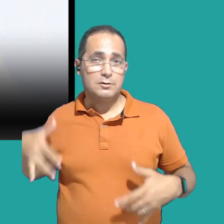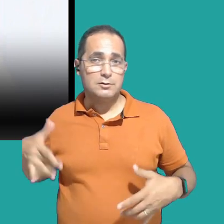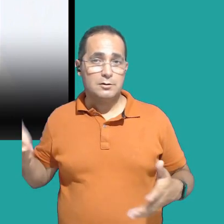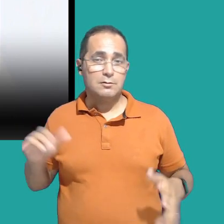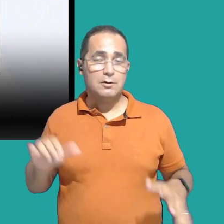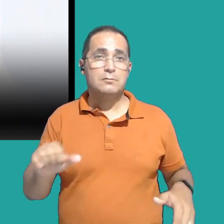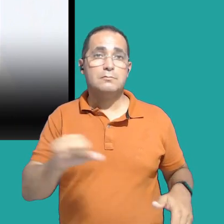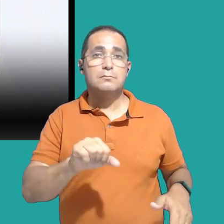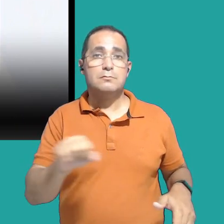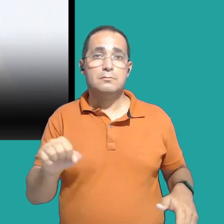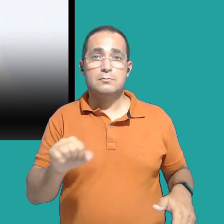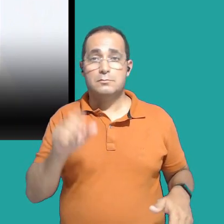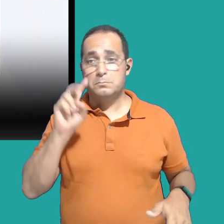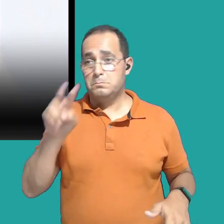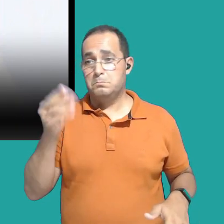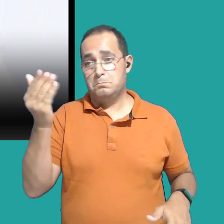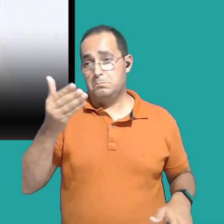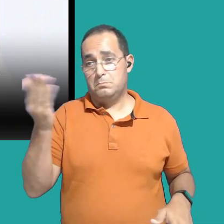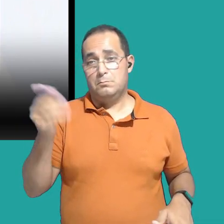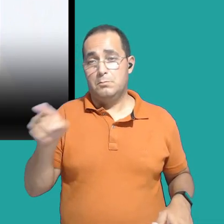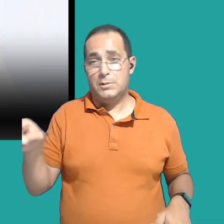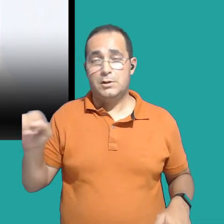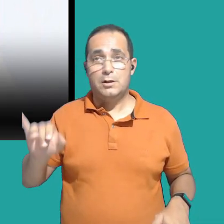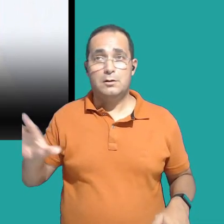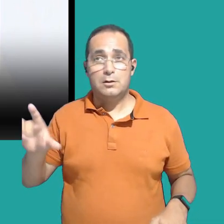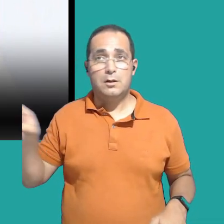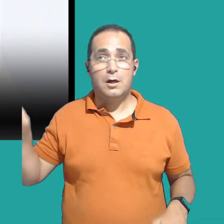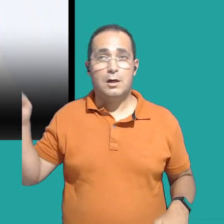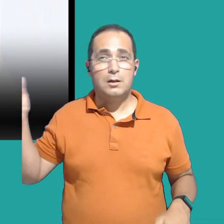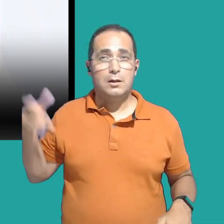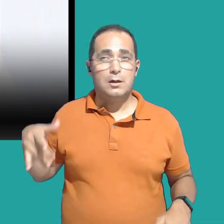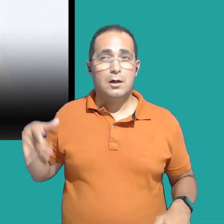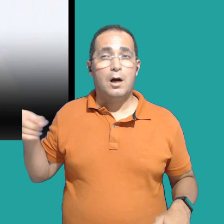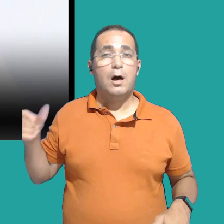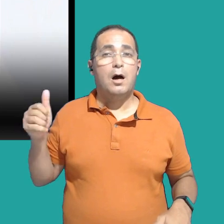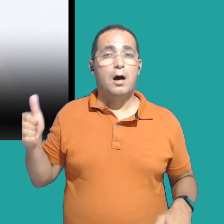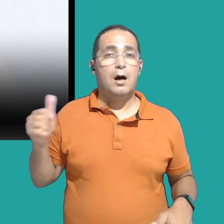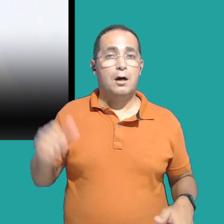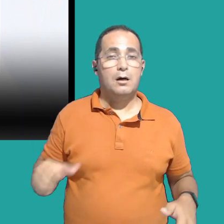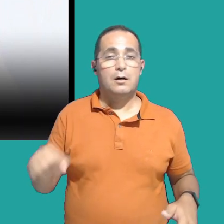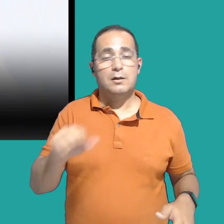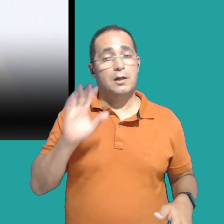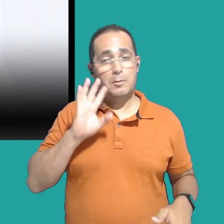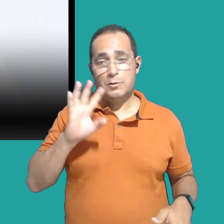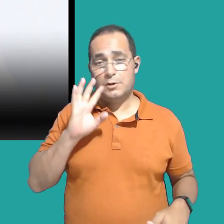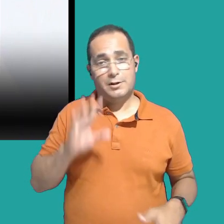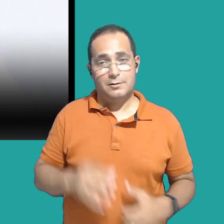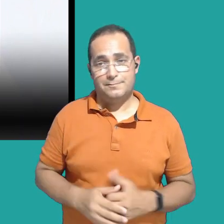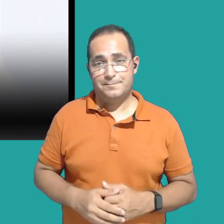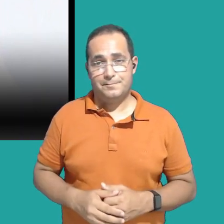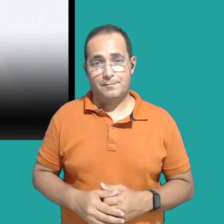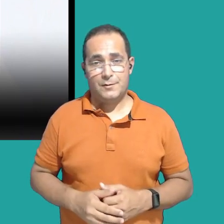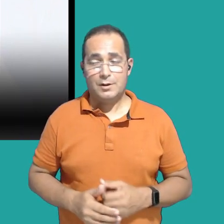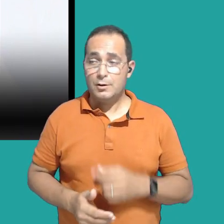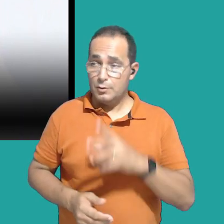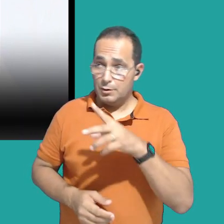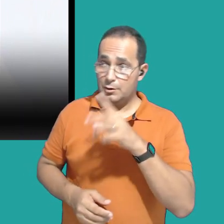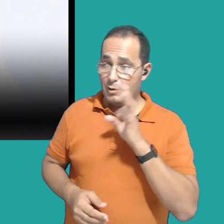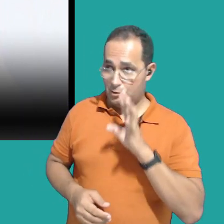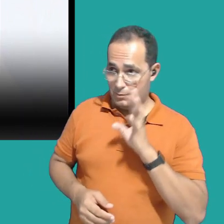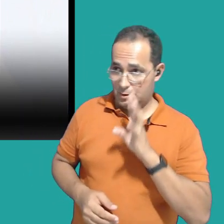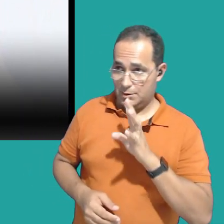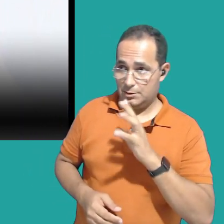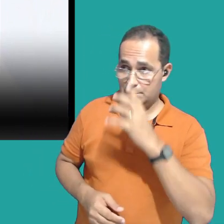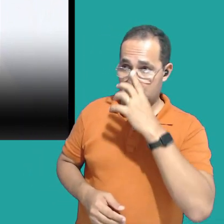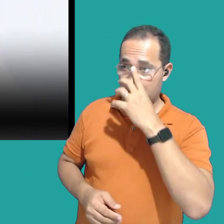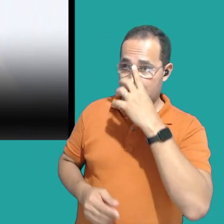imagem, aí a audiodescrição vai ser falada para você, que você não está vendo a imagem, você vai saber a imagem, não sei o que e tal. É muito